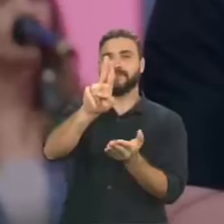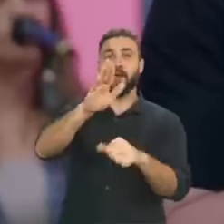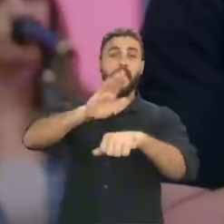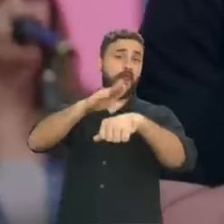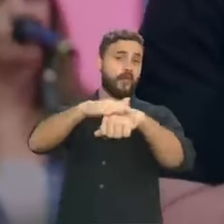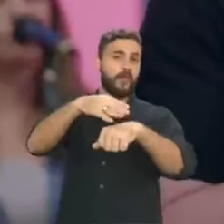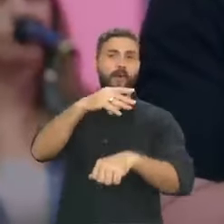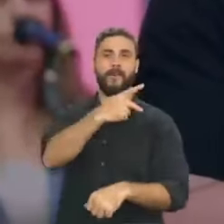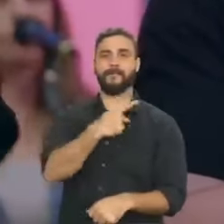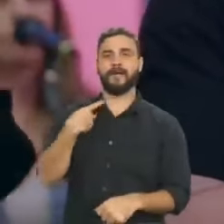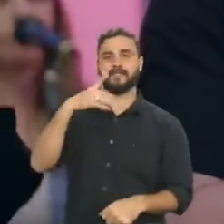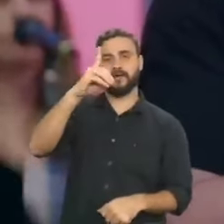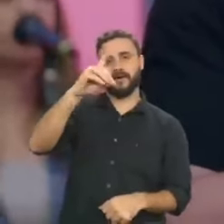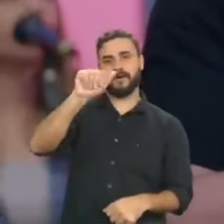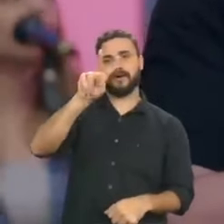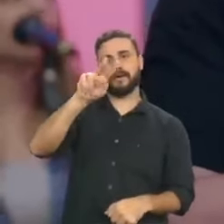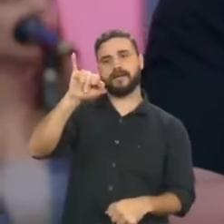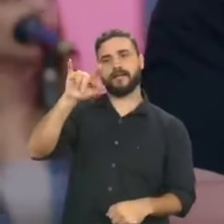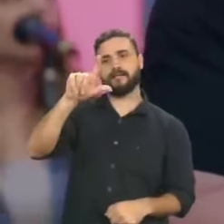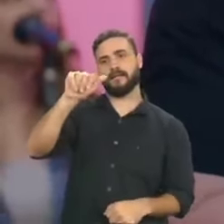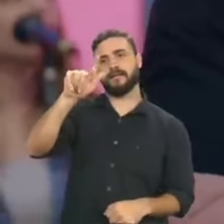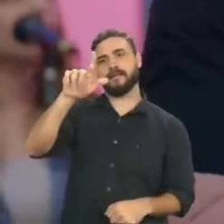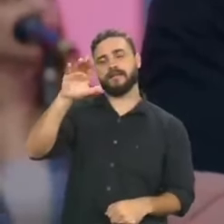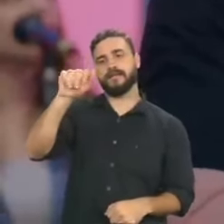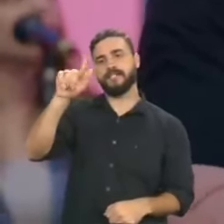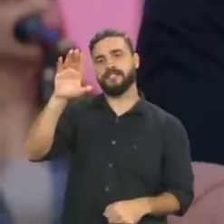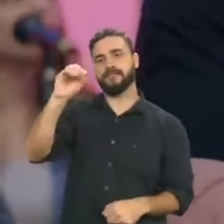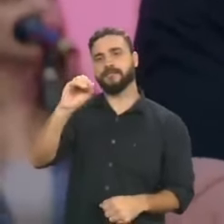Lago. Muito bonito, né, pastor?